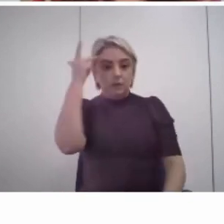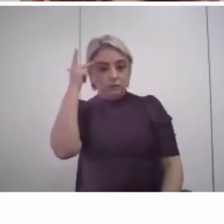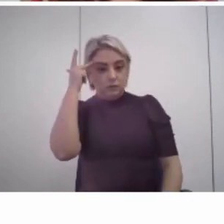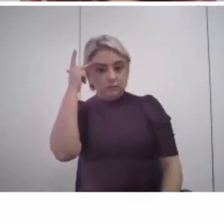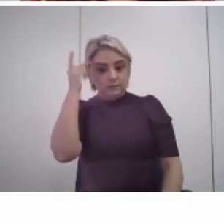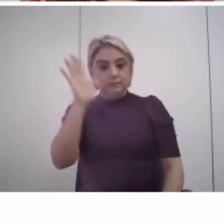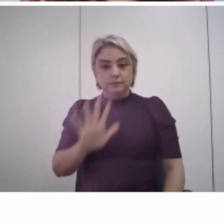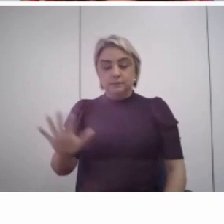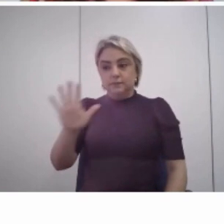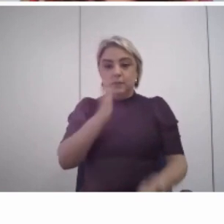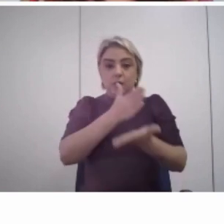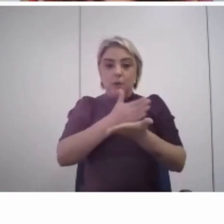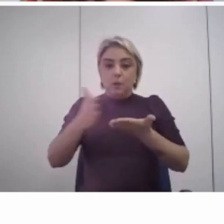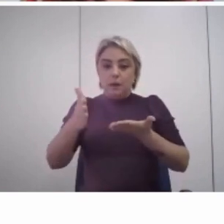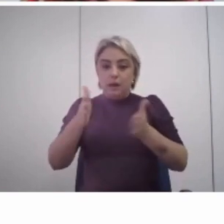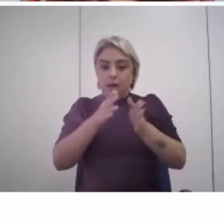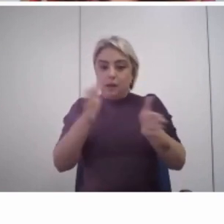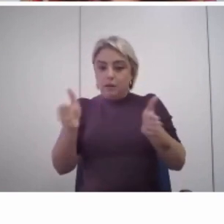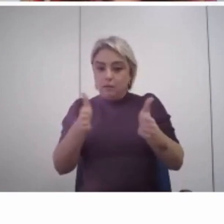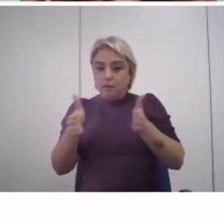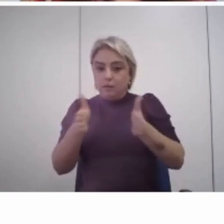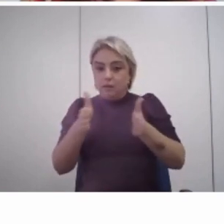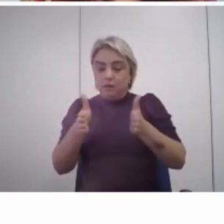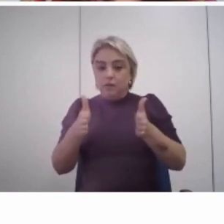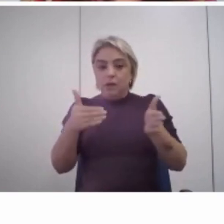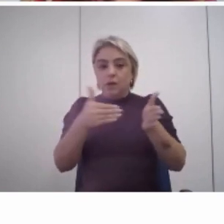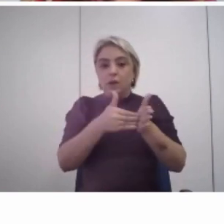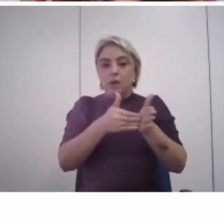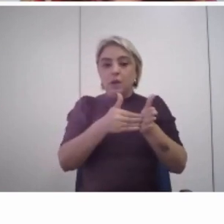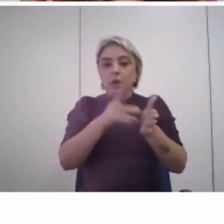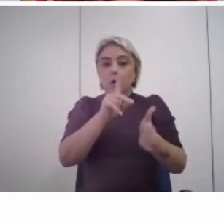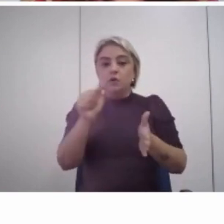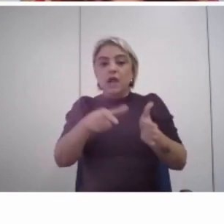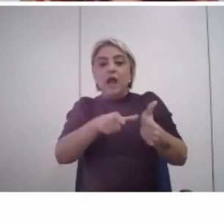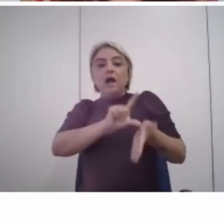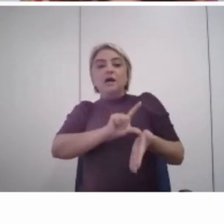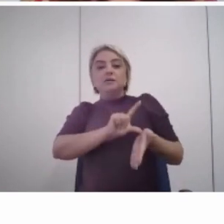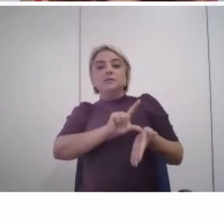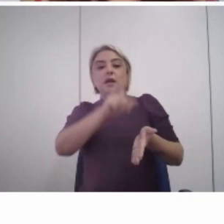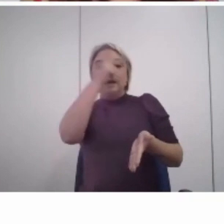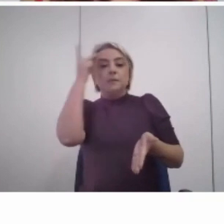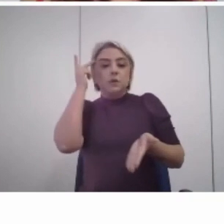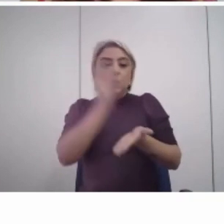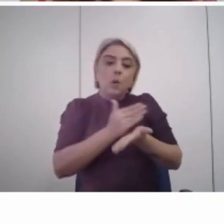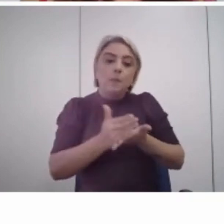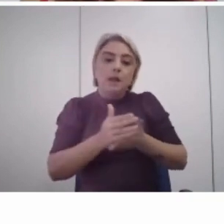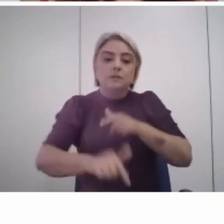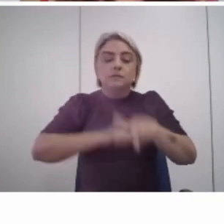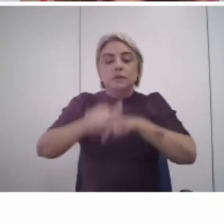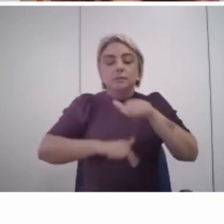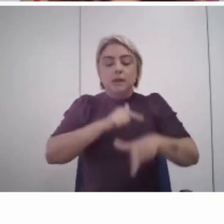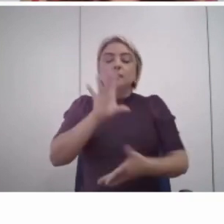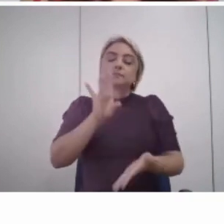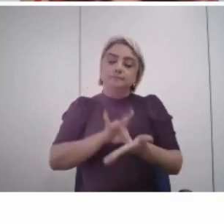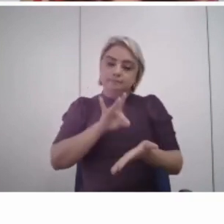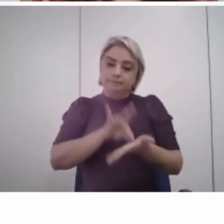geral, o prazo de envio desse evento é até o dia imediatamente anterior ao momento que a pessoa começa a trabalhar efetivamente,